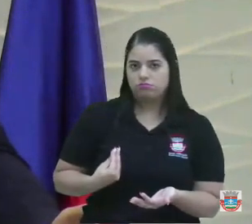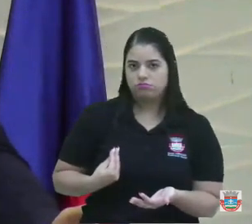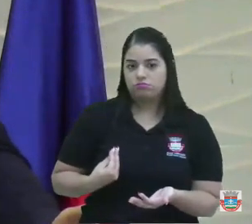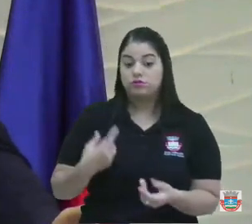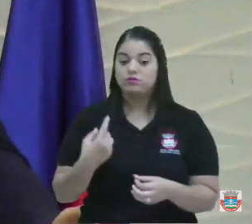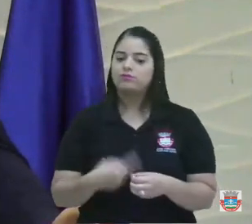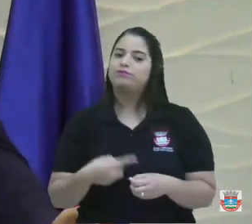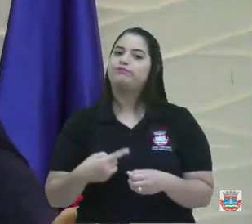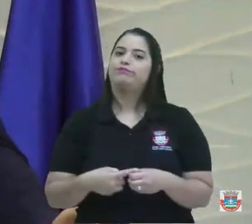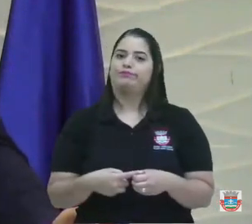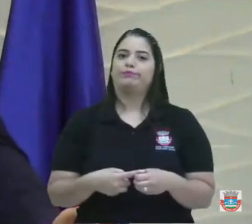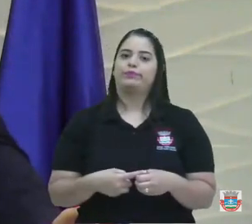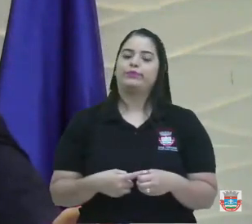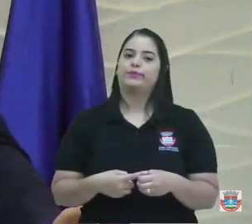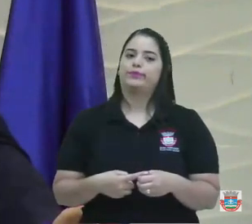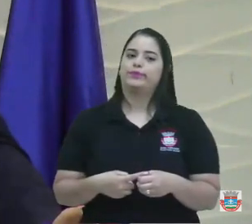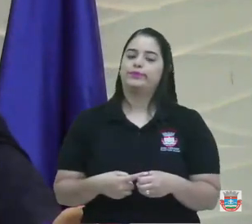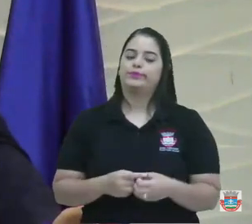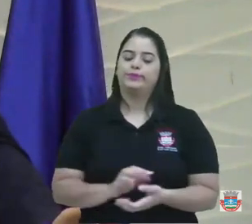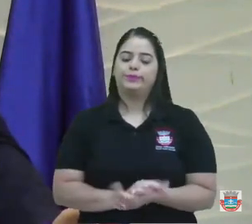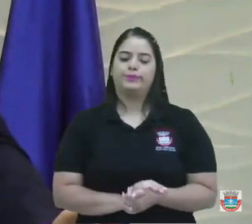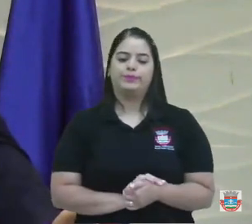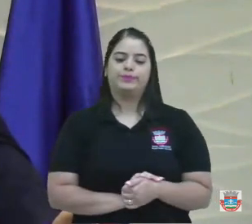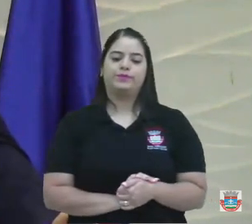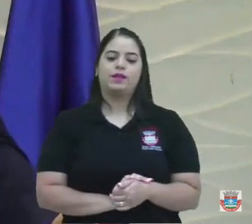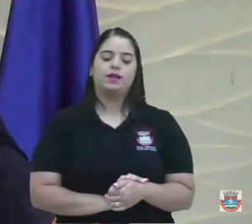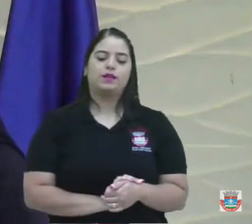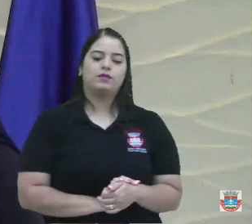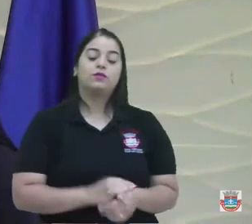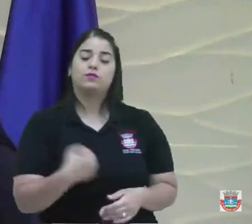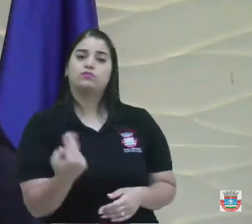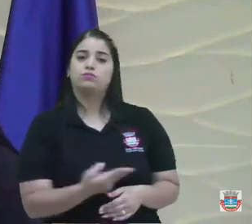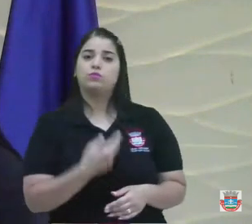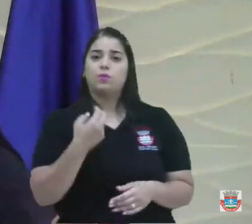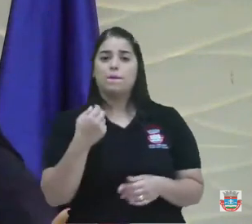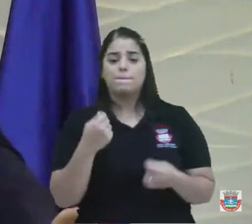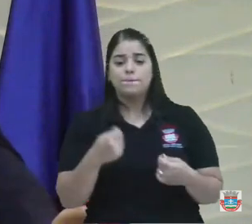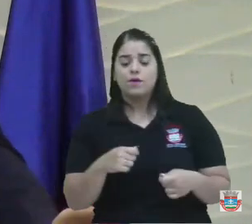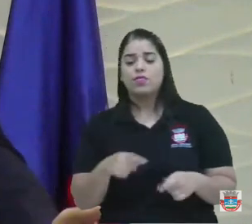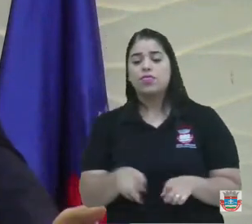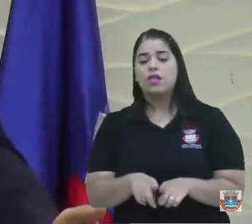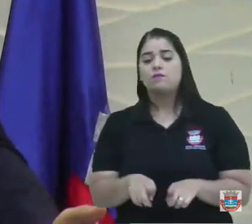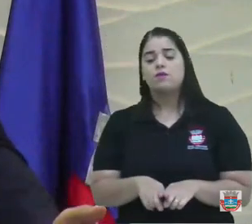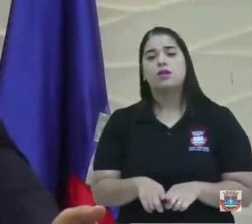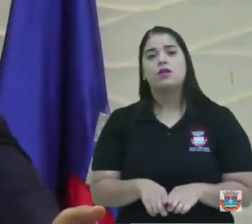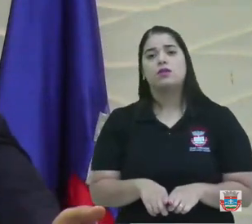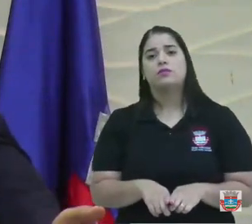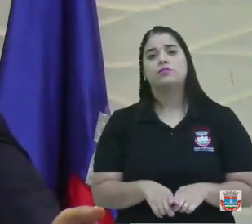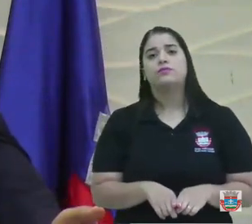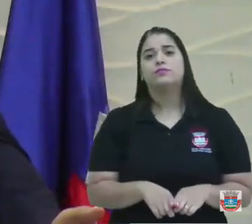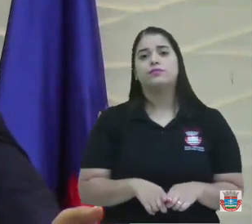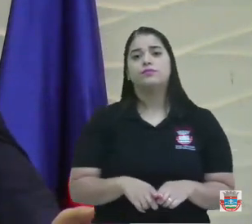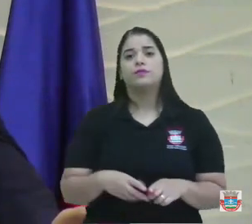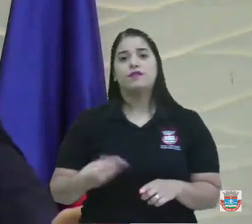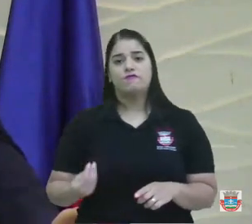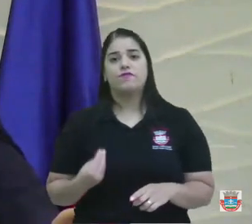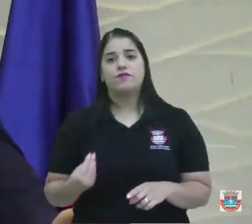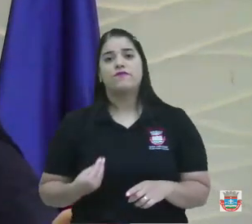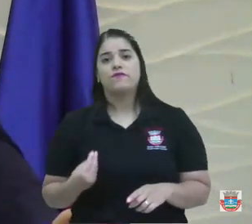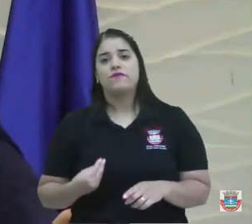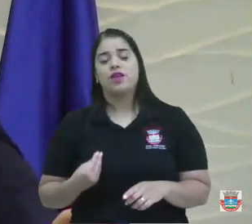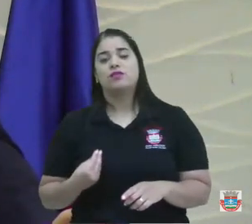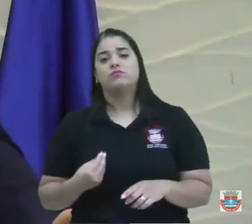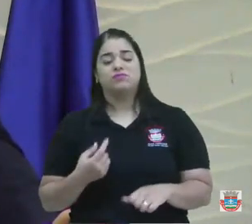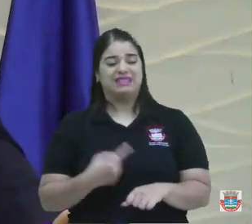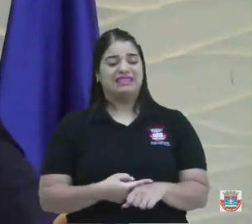é no município que as pessoas vivem. Então, que a gente possa também, né, estar preparado para vivenciar esses tempos